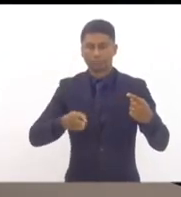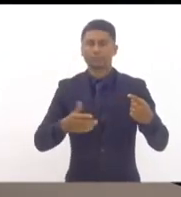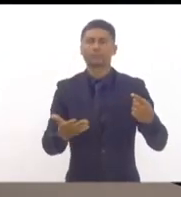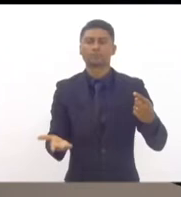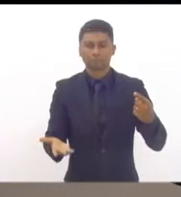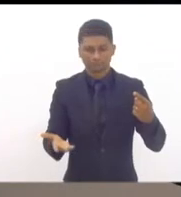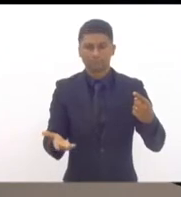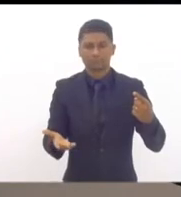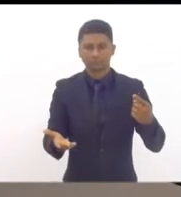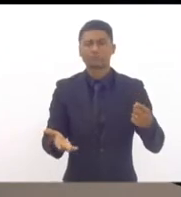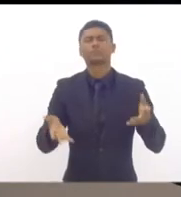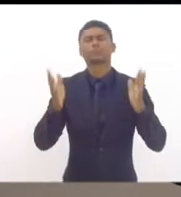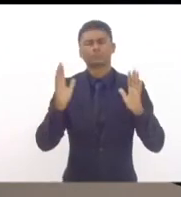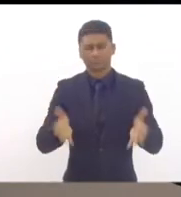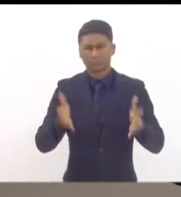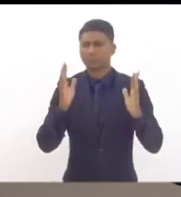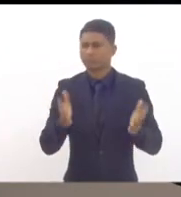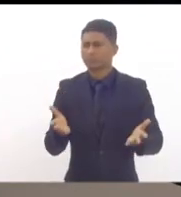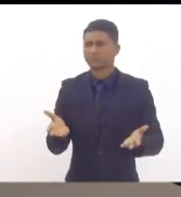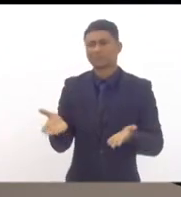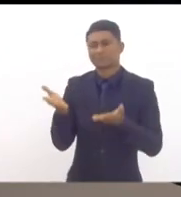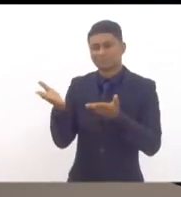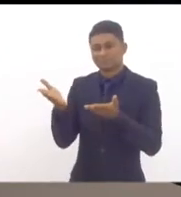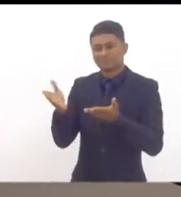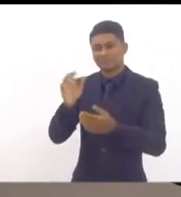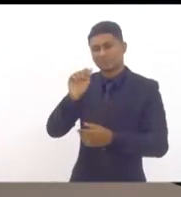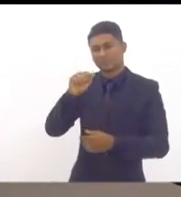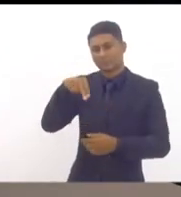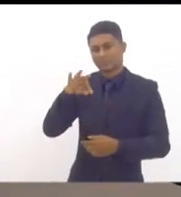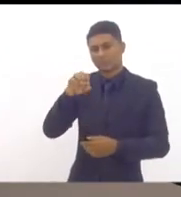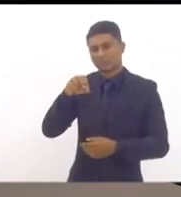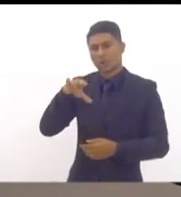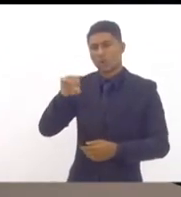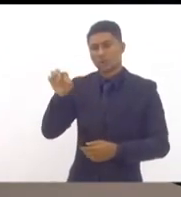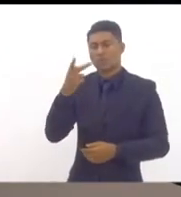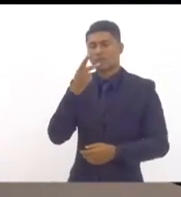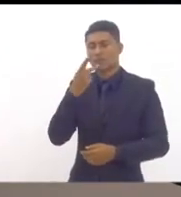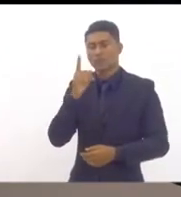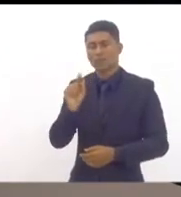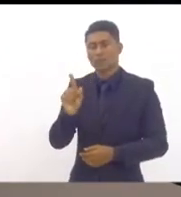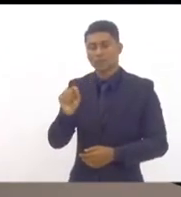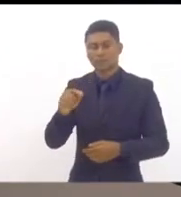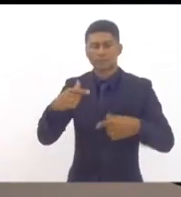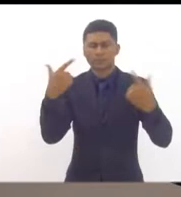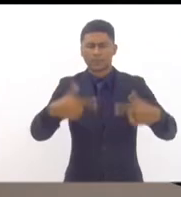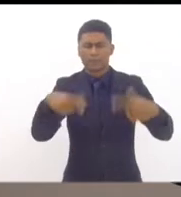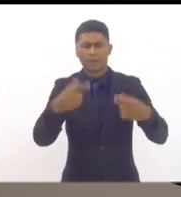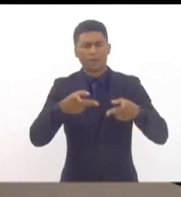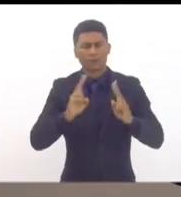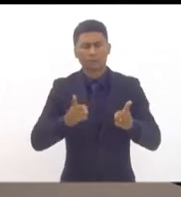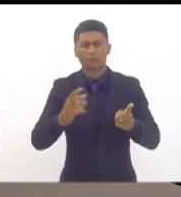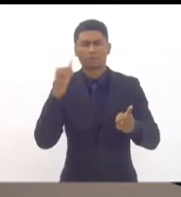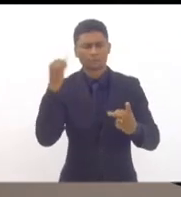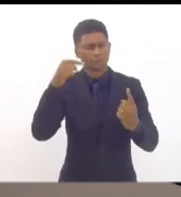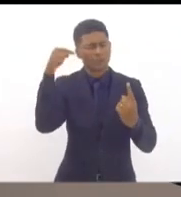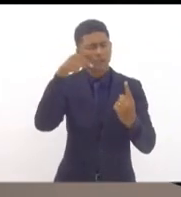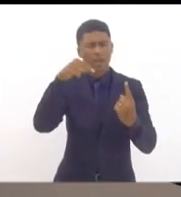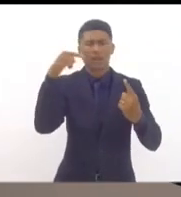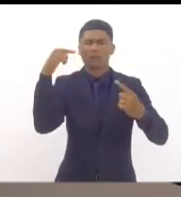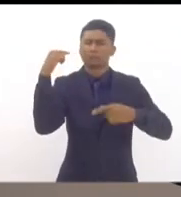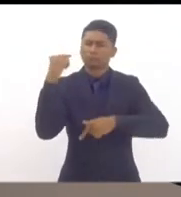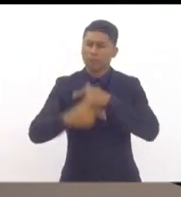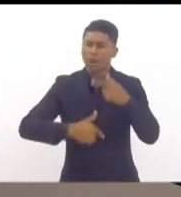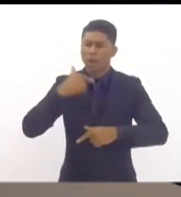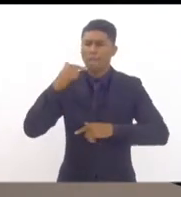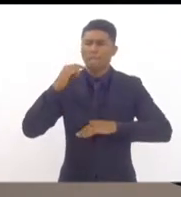ressaltando o que já foi dito pelo Antônio, a importância de dar continuidade a esse trabalho. A Natália tem feito um trabalho muito bom no